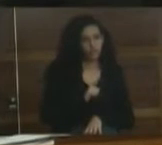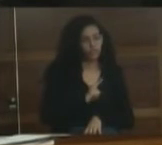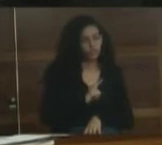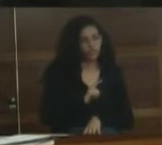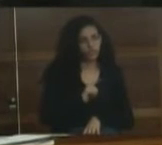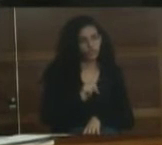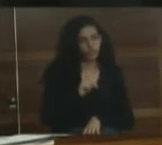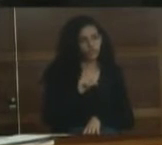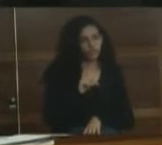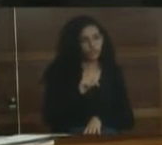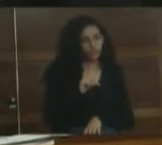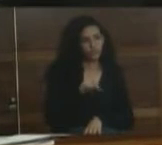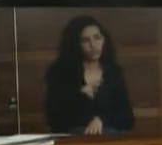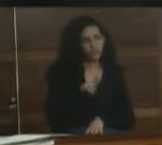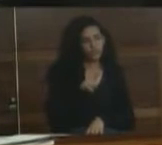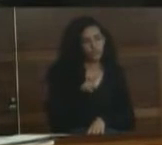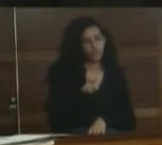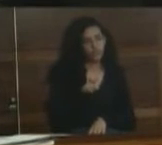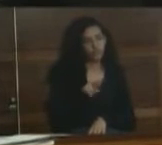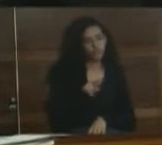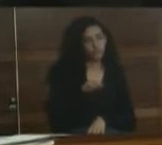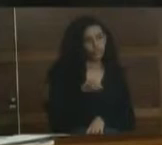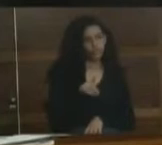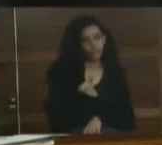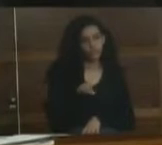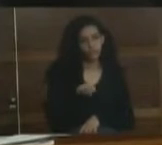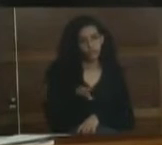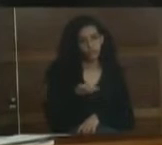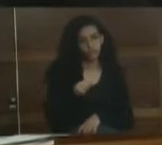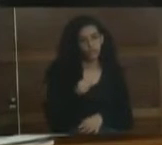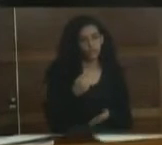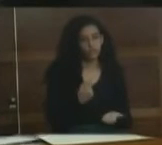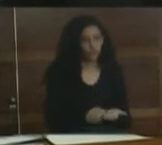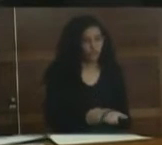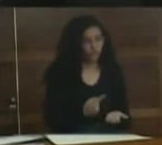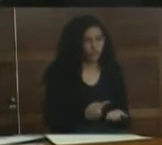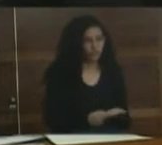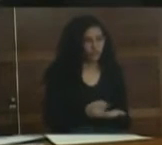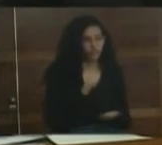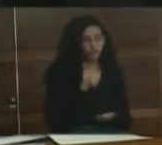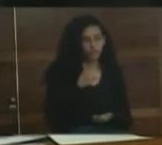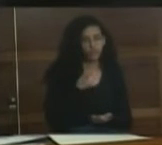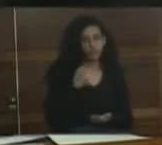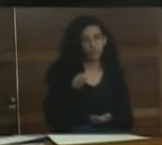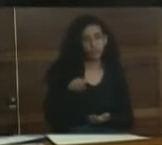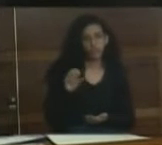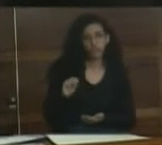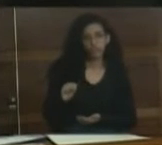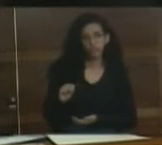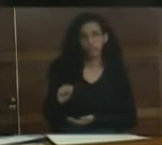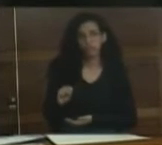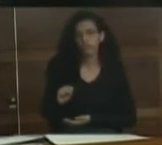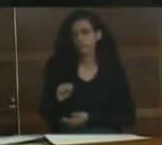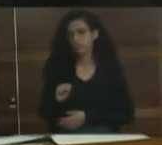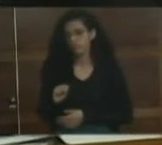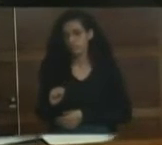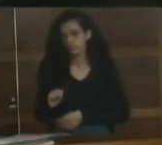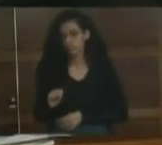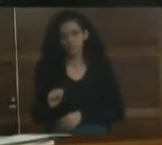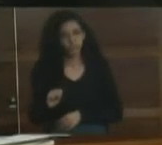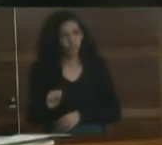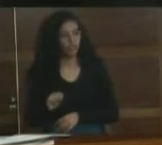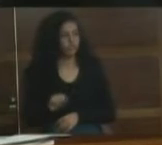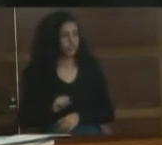contribuições previdenciárias tem esse contrato que fez aumentar arrecadação de icms bom então